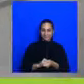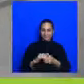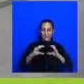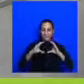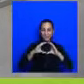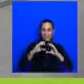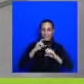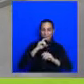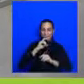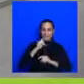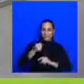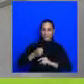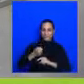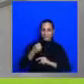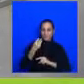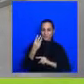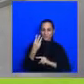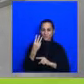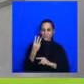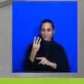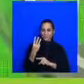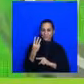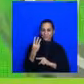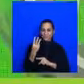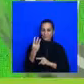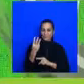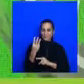Bola verde, número 3.